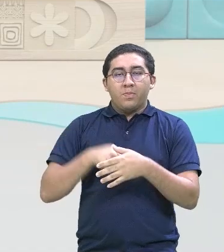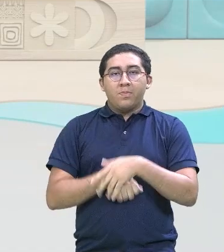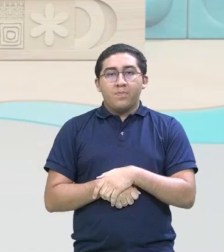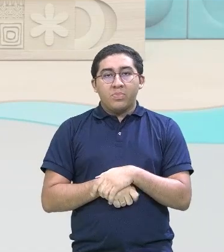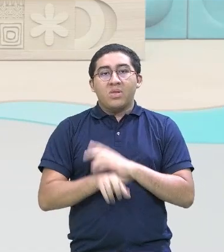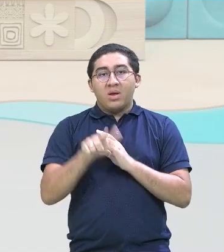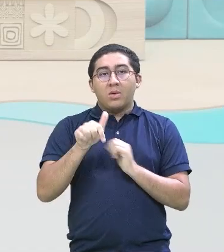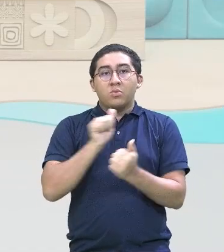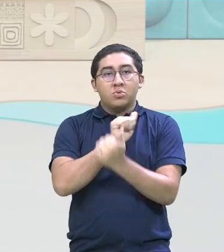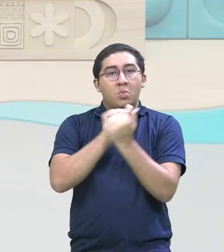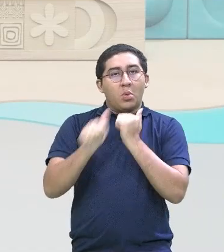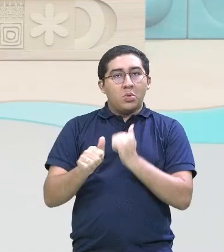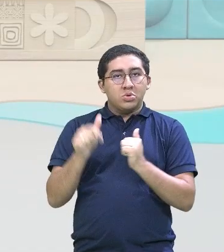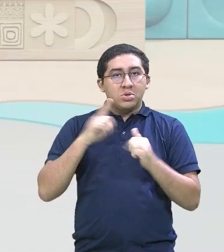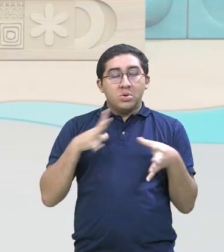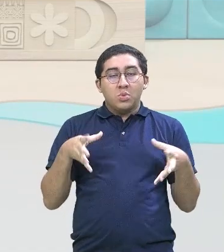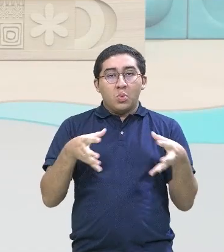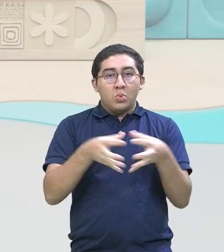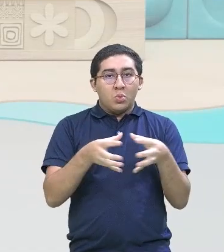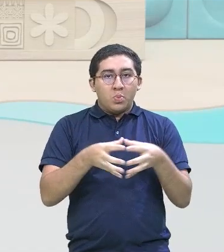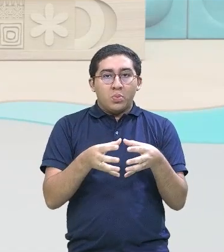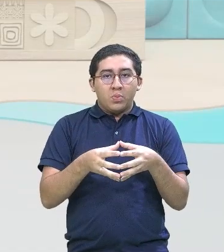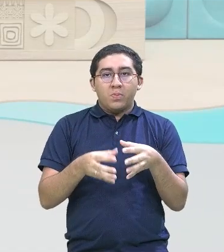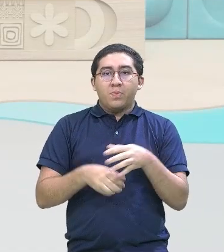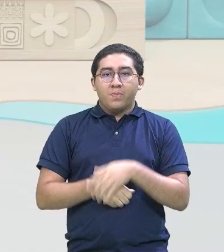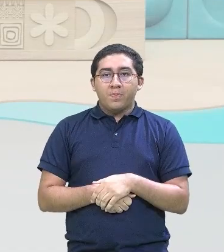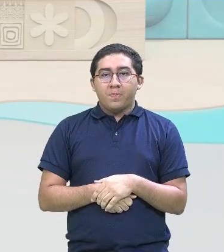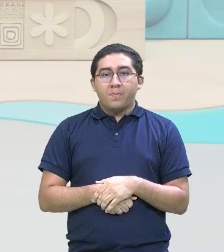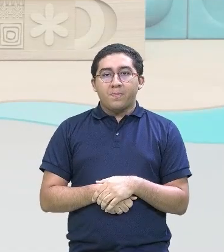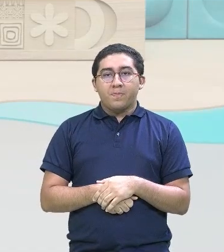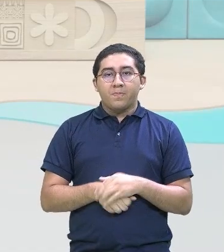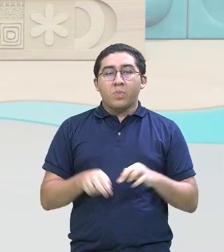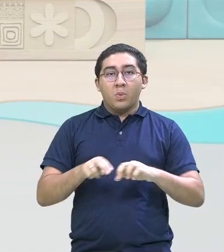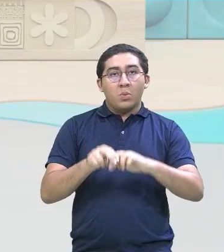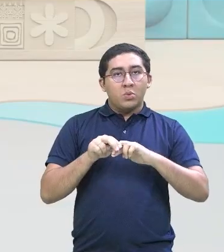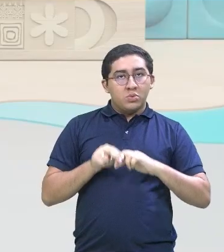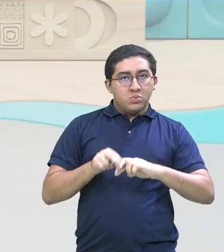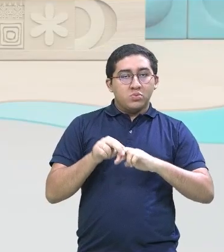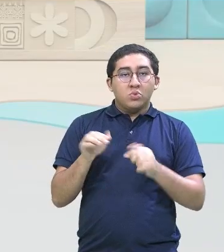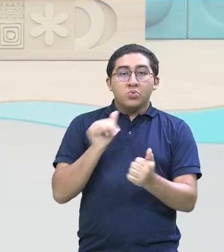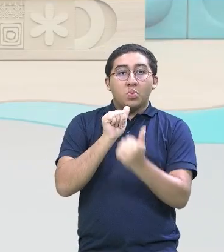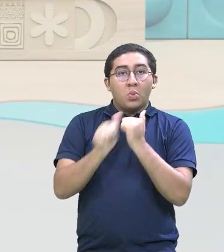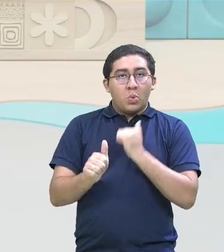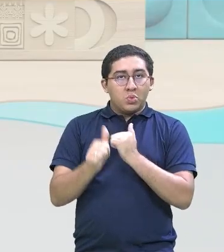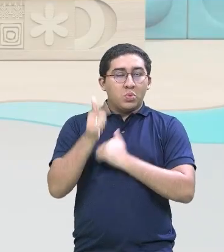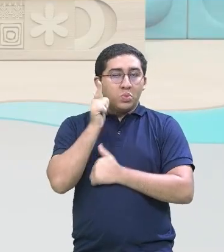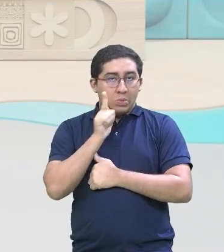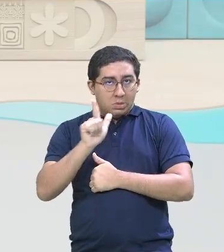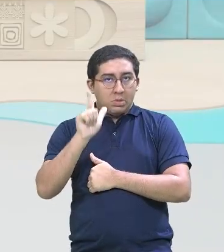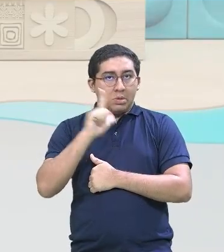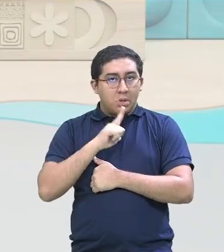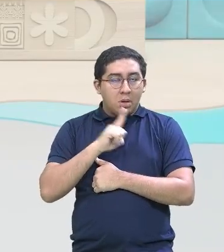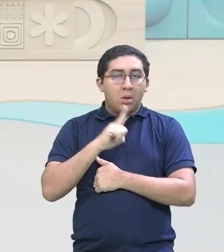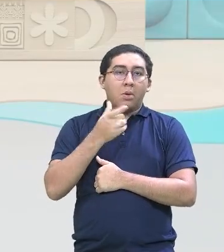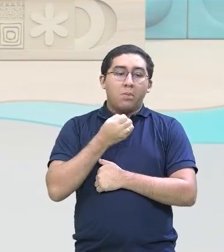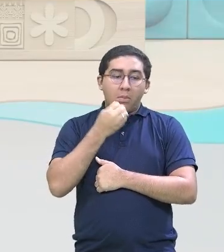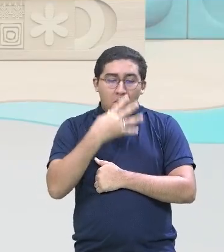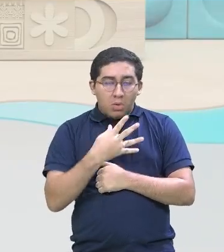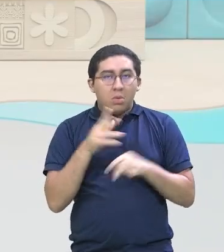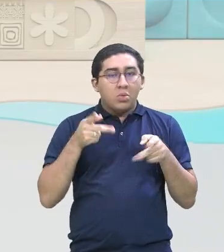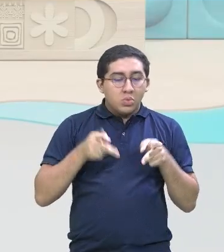Envolve equipe. Então, para que o jogo ele se desenvolva rápido e seja trabalhado de